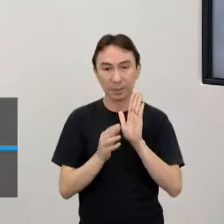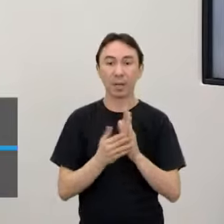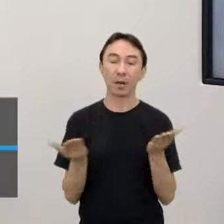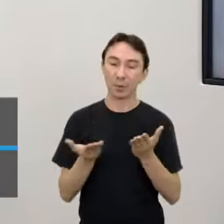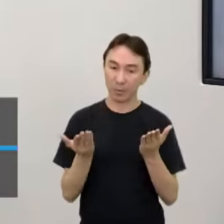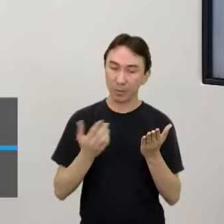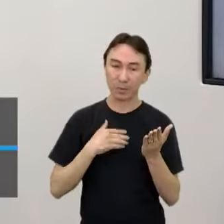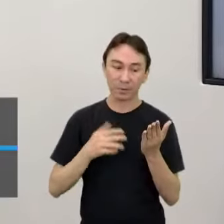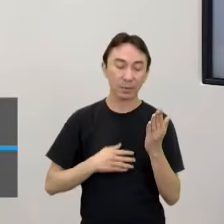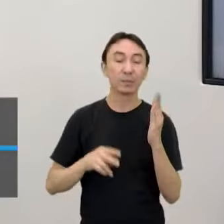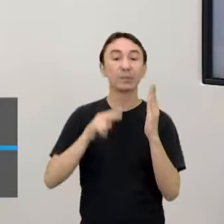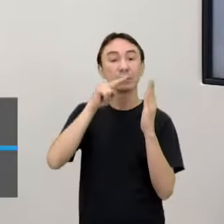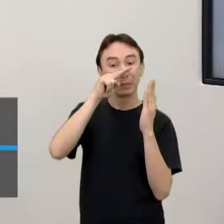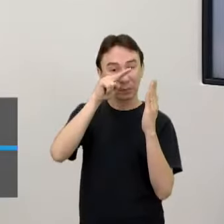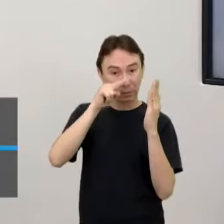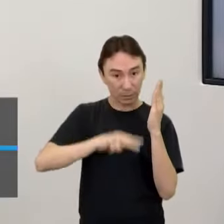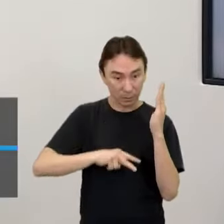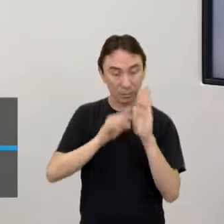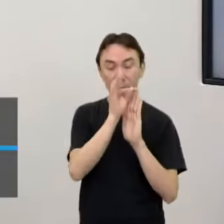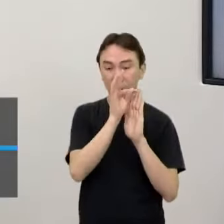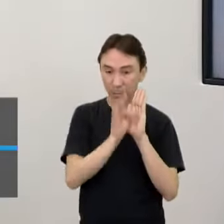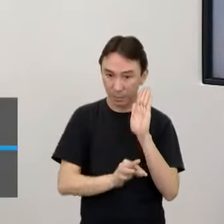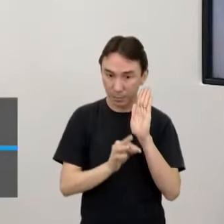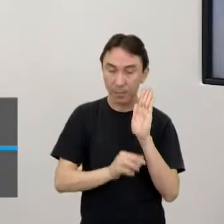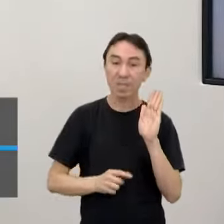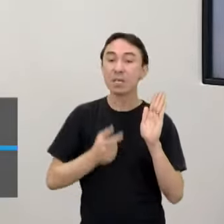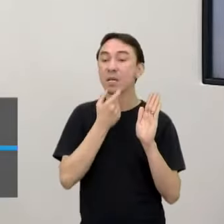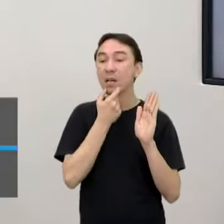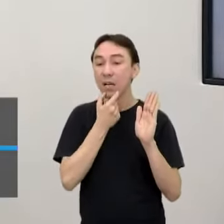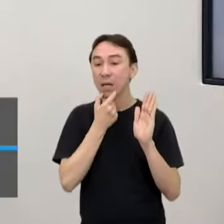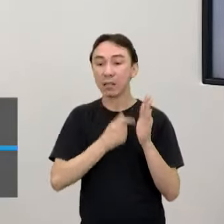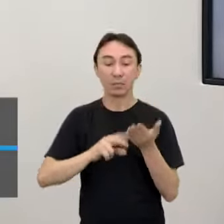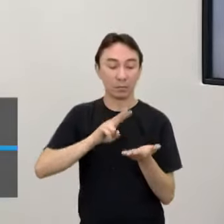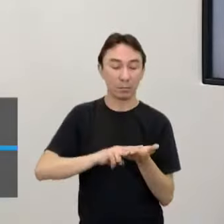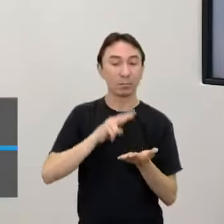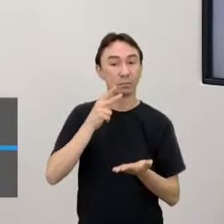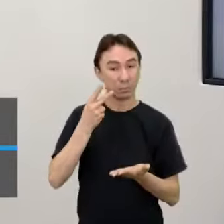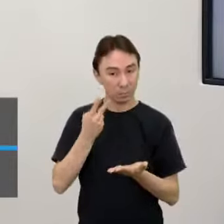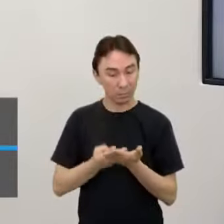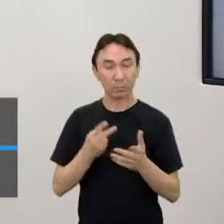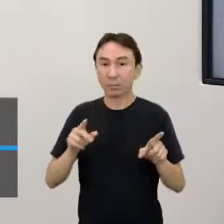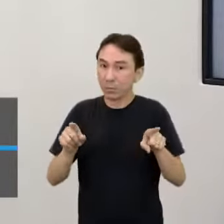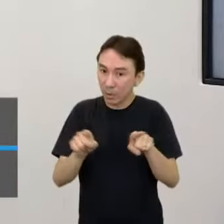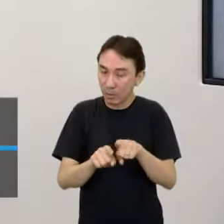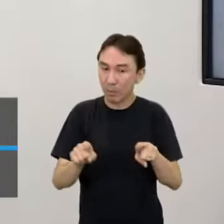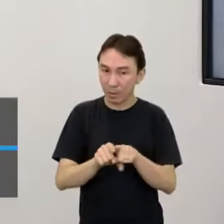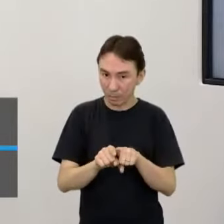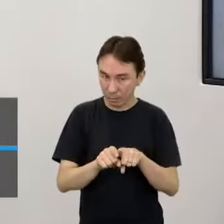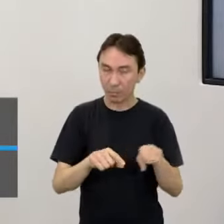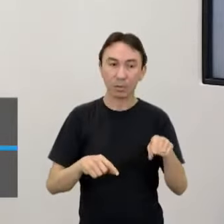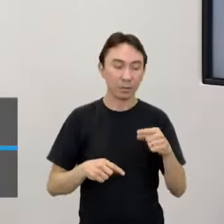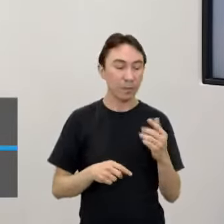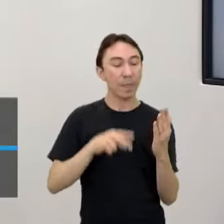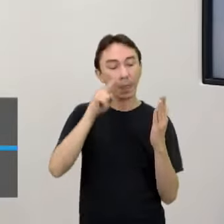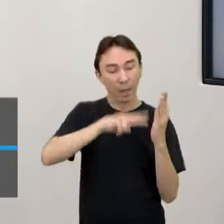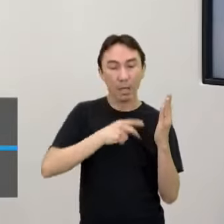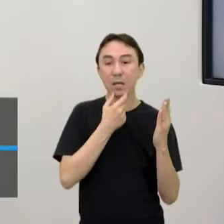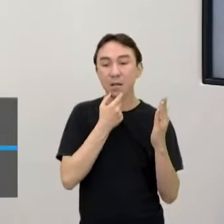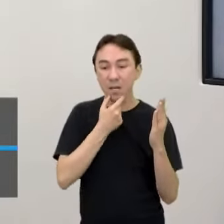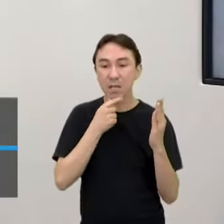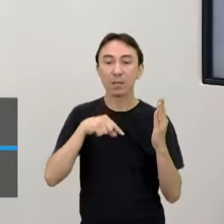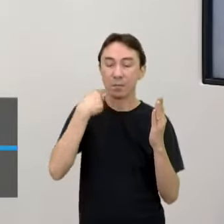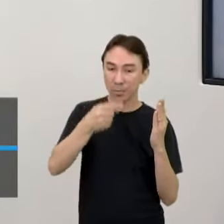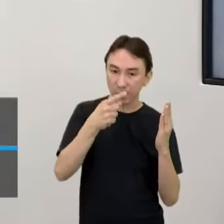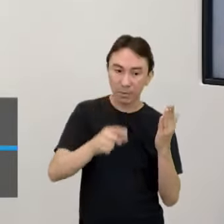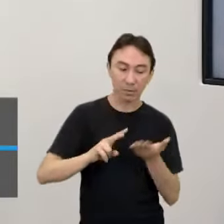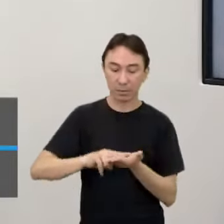por parágrafo, vou ler para vocês em inglês, vou fazer a tradução e depois, quando a gente terminar a leitura do texto, a gente vai responder algumas